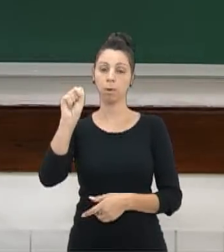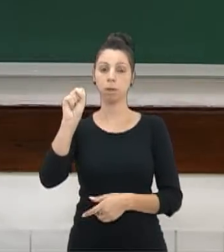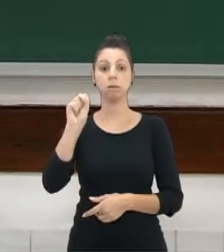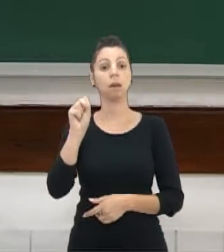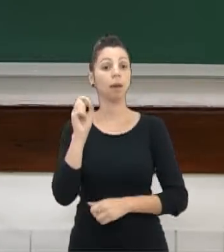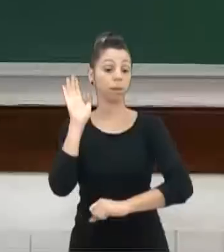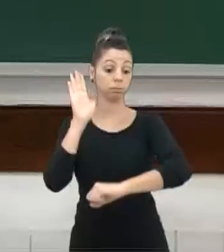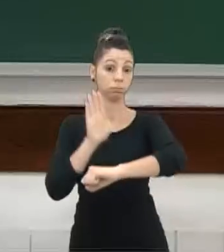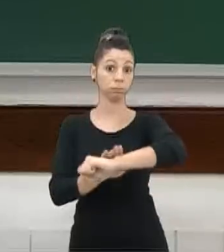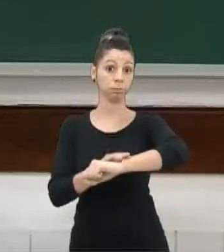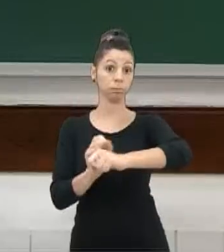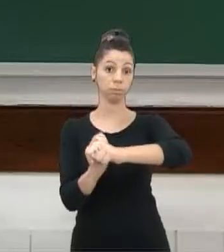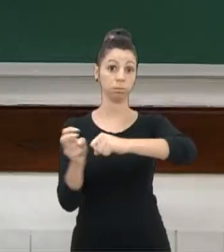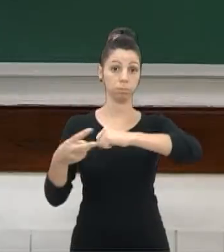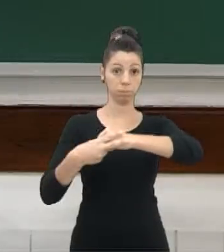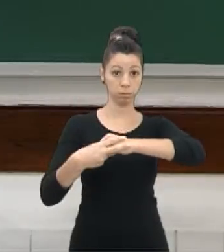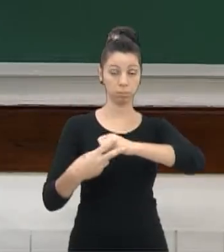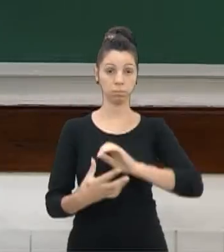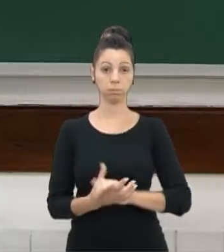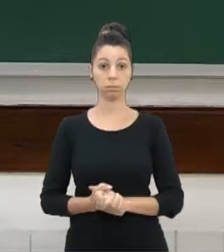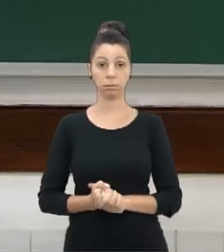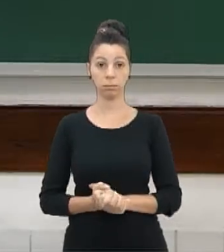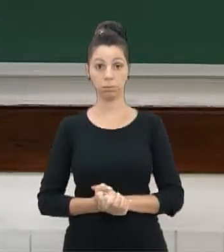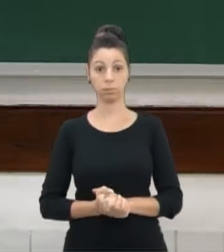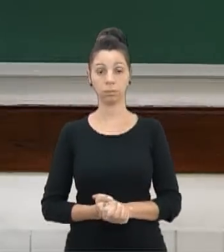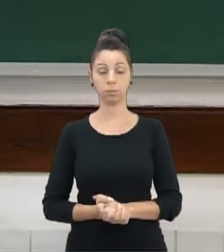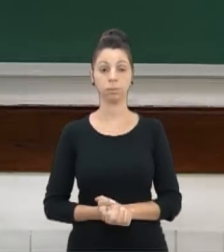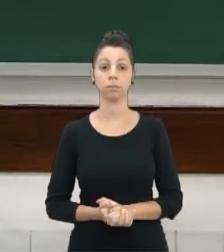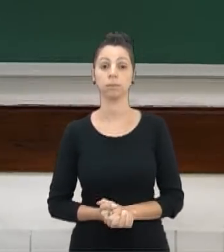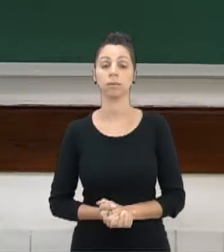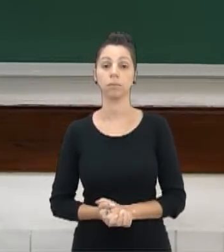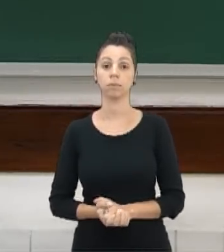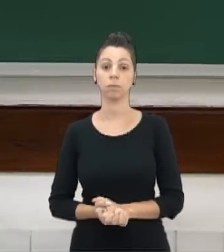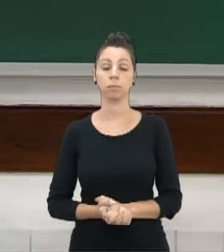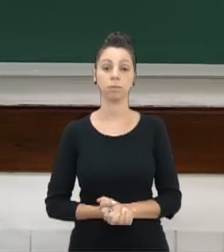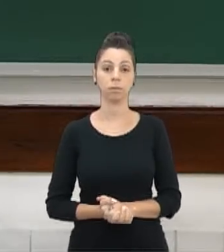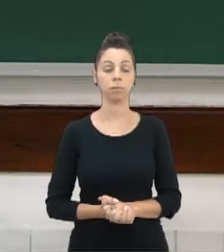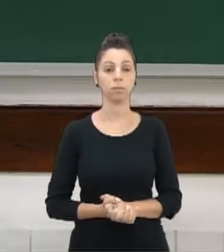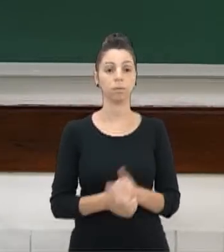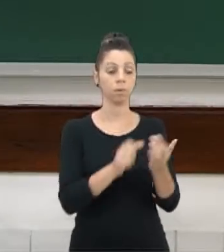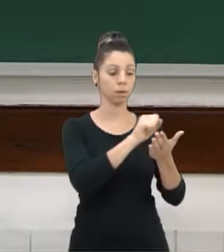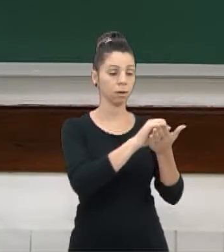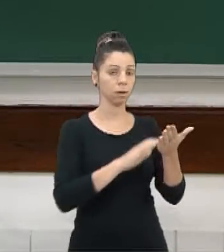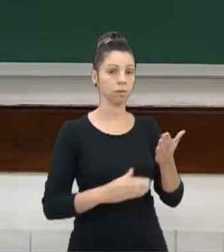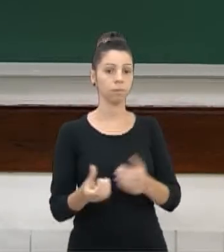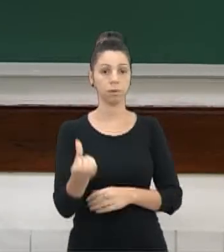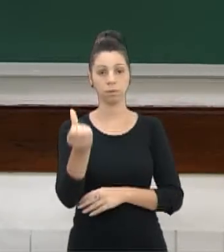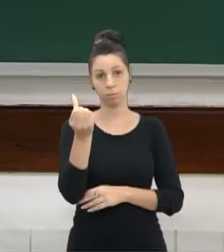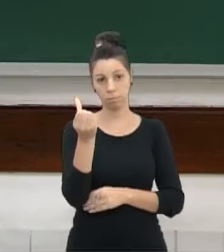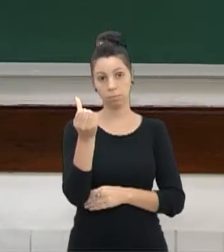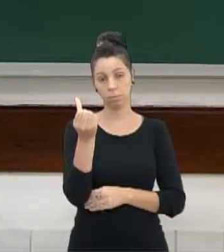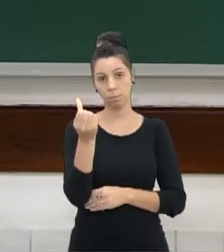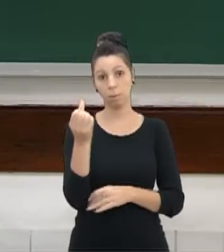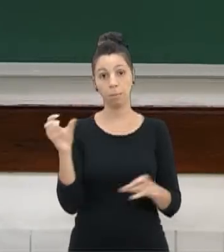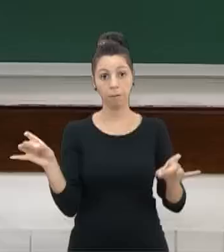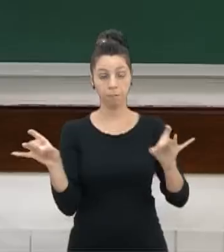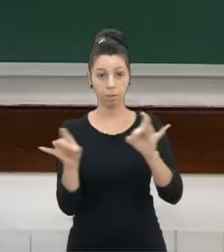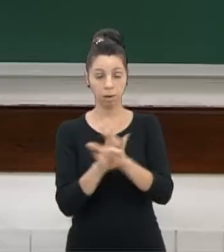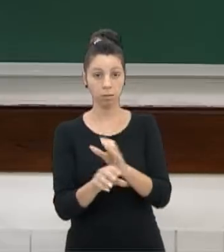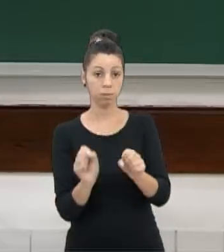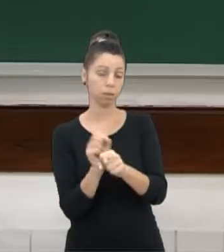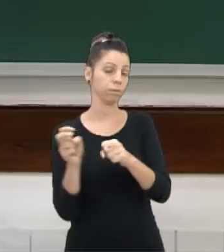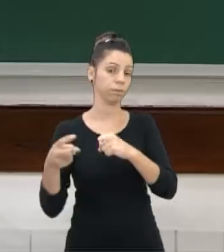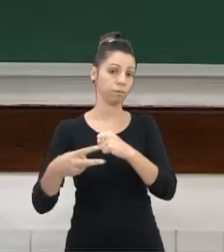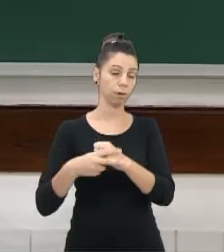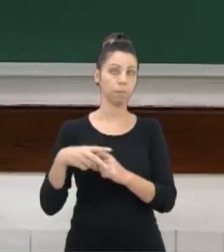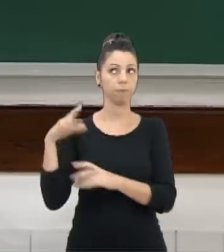tranquilo. A gente está revisando. Que bom, né? Exercício 6, para a gente fechar a nossa discussão sobre advérbio, você